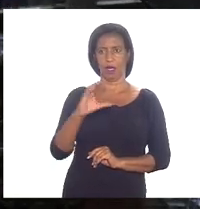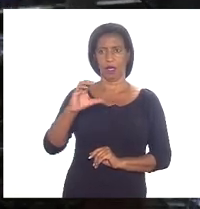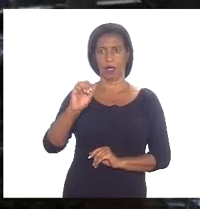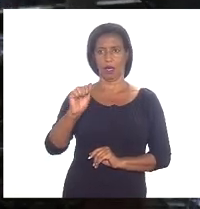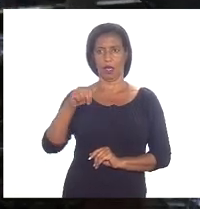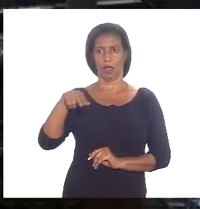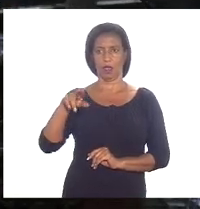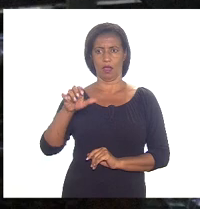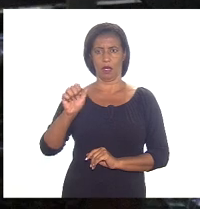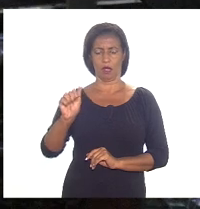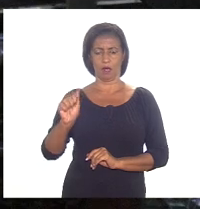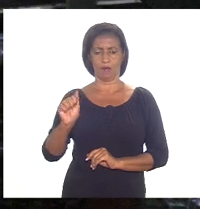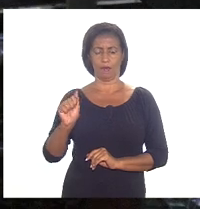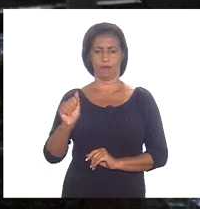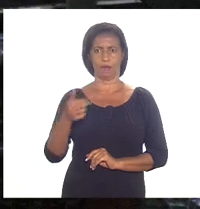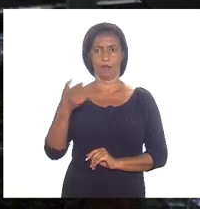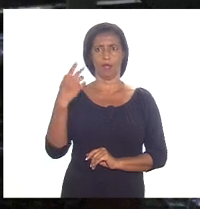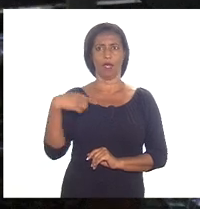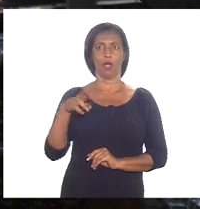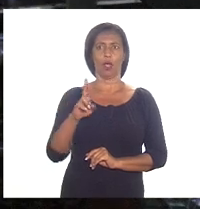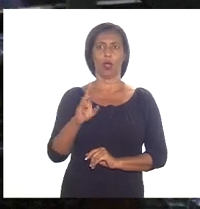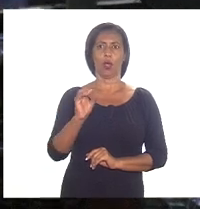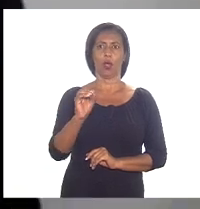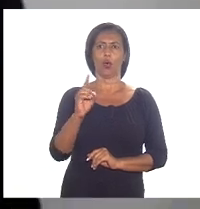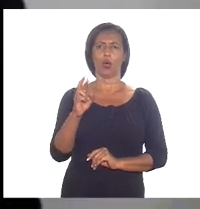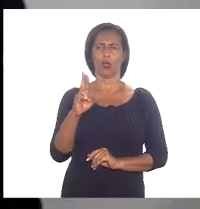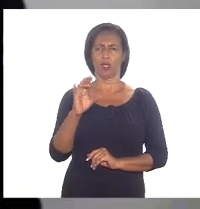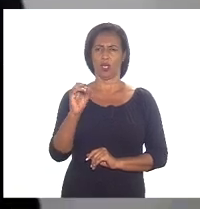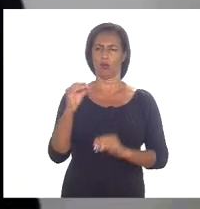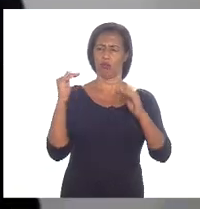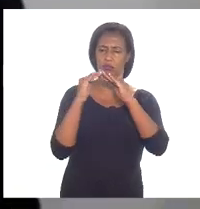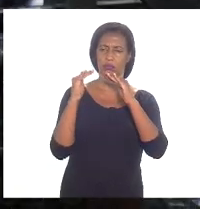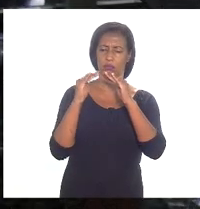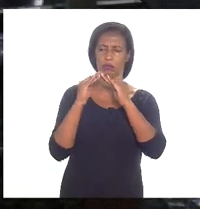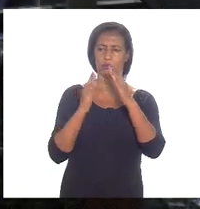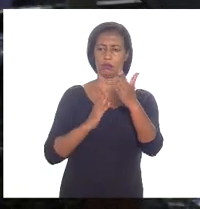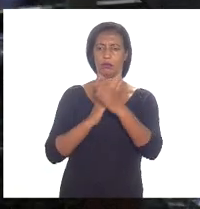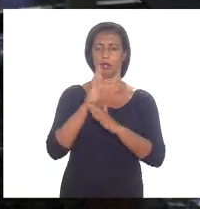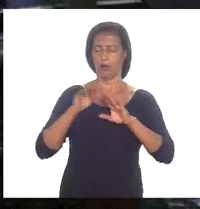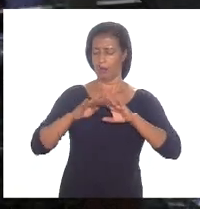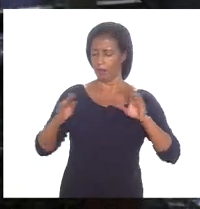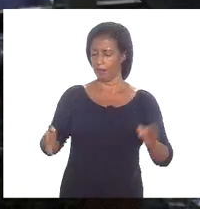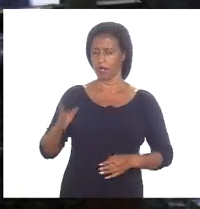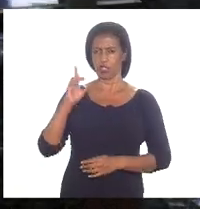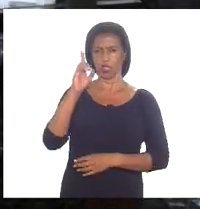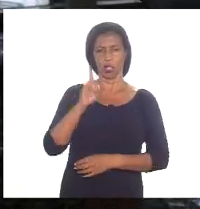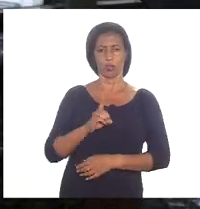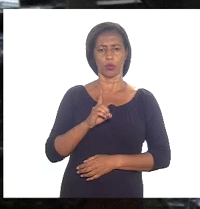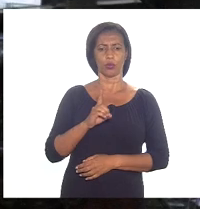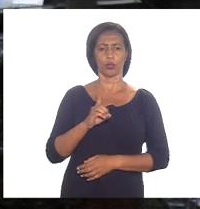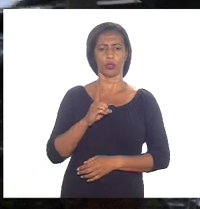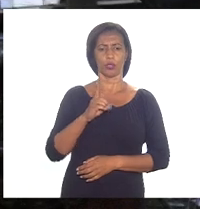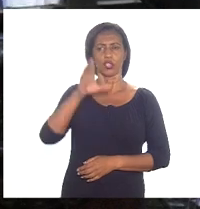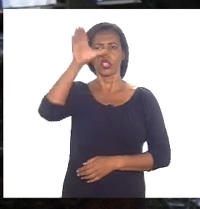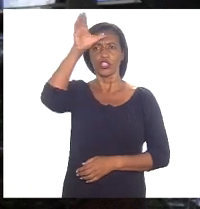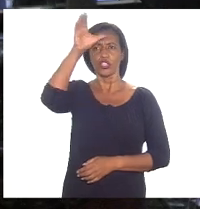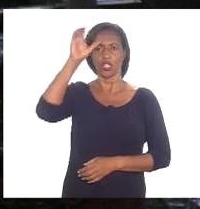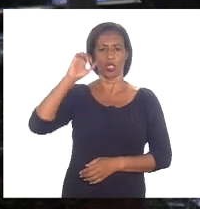Deputado Rodrigo Bacelar. Favorável, senhor presidente. Pela mesa diretora, deputado, deputada Tia